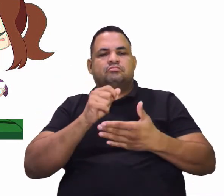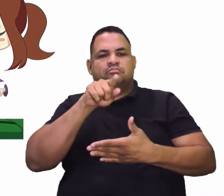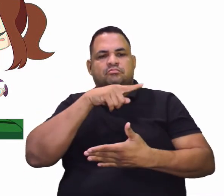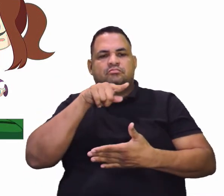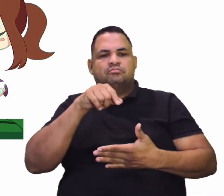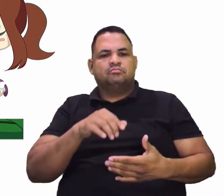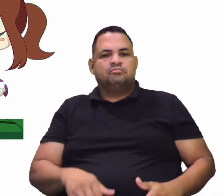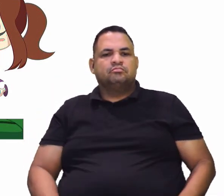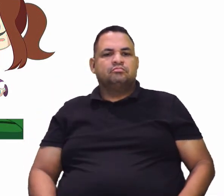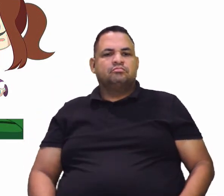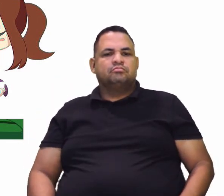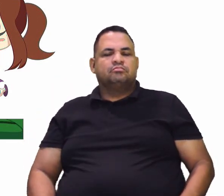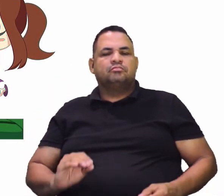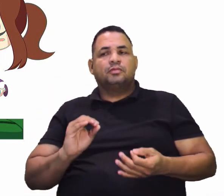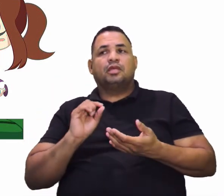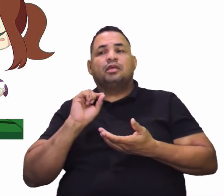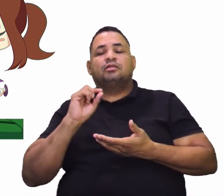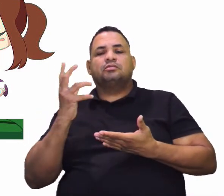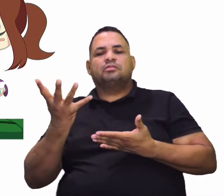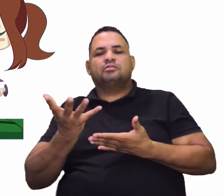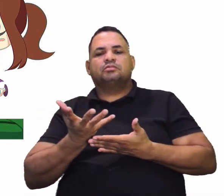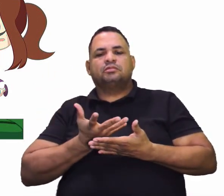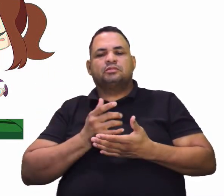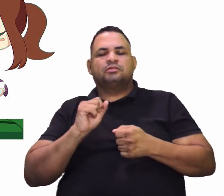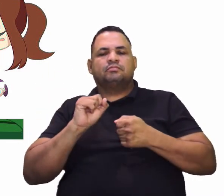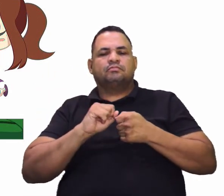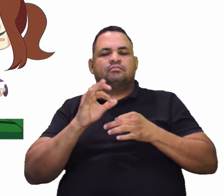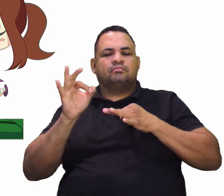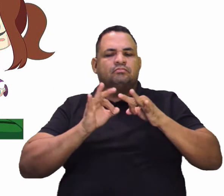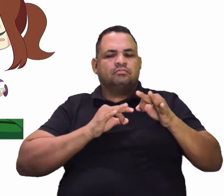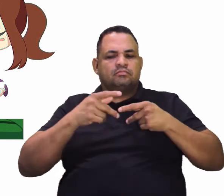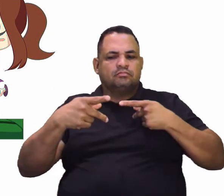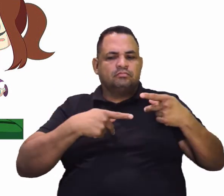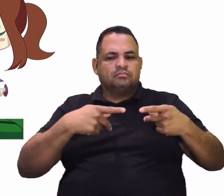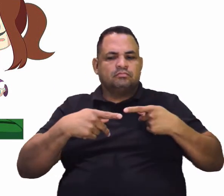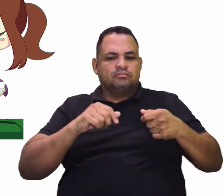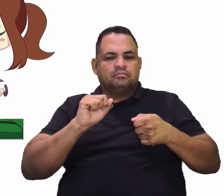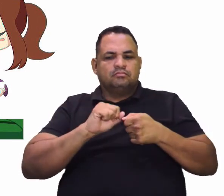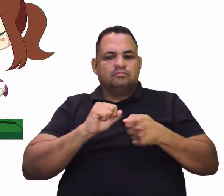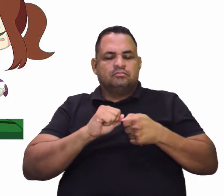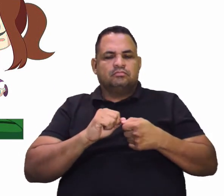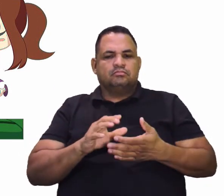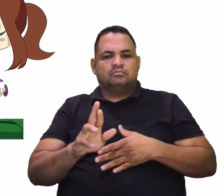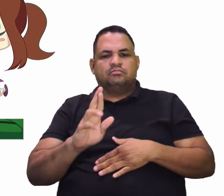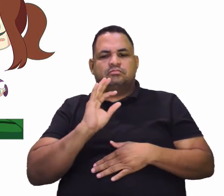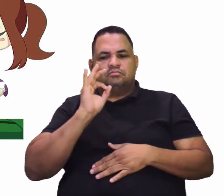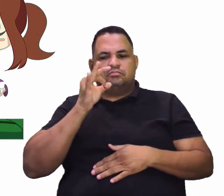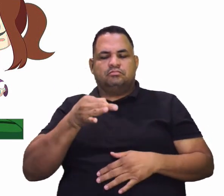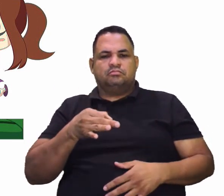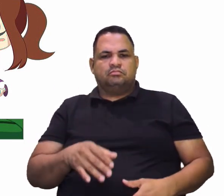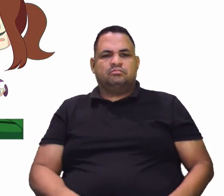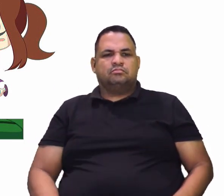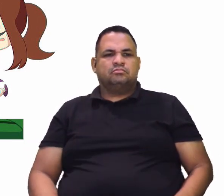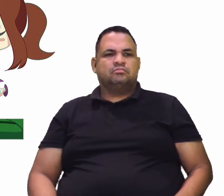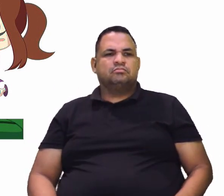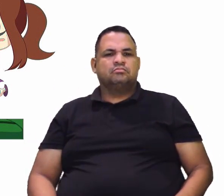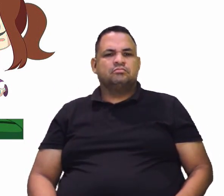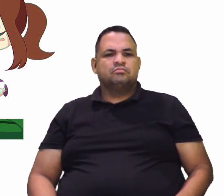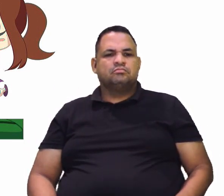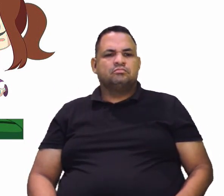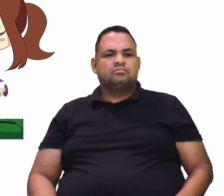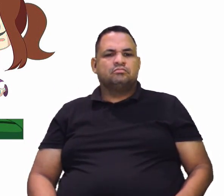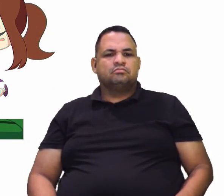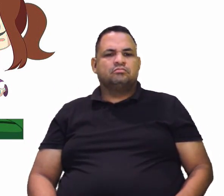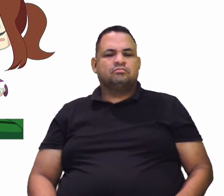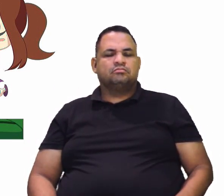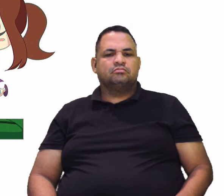marcada. Os planos do cantor. Então ele planeja o quê? As respostas corretas, já vou até dar a resposta aqui,